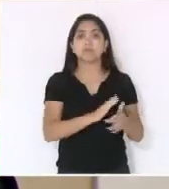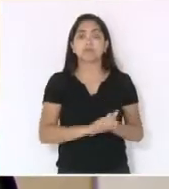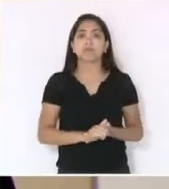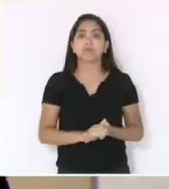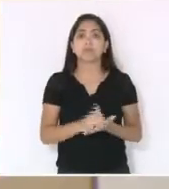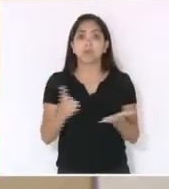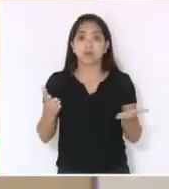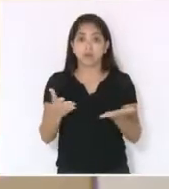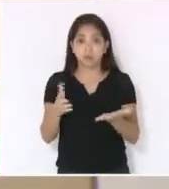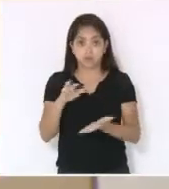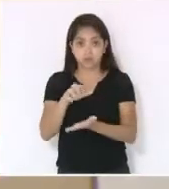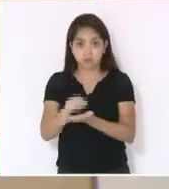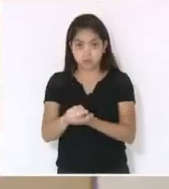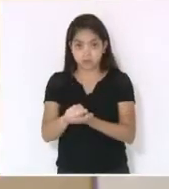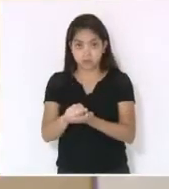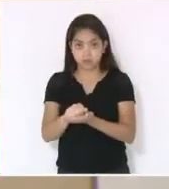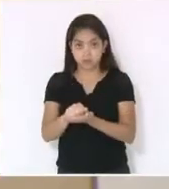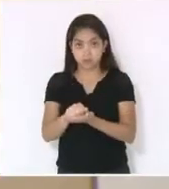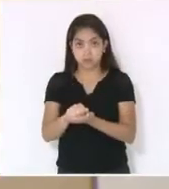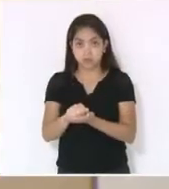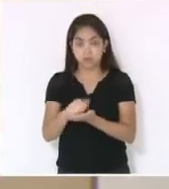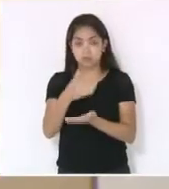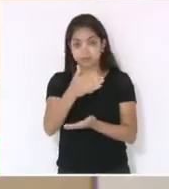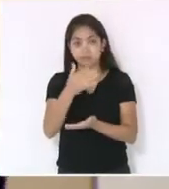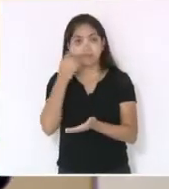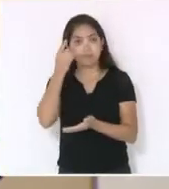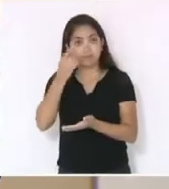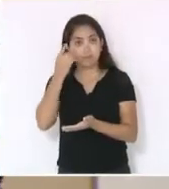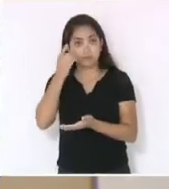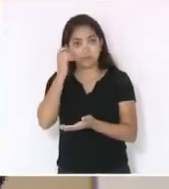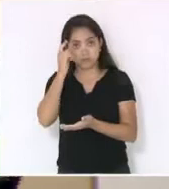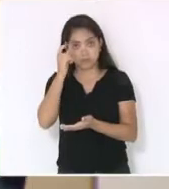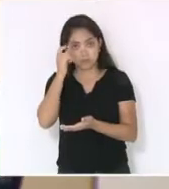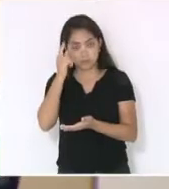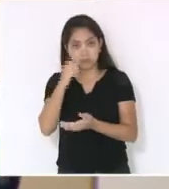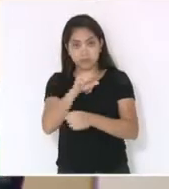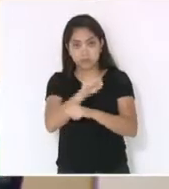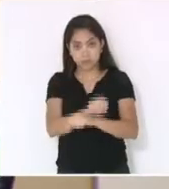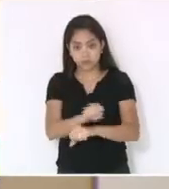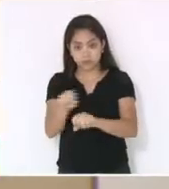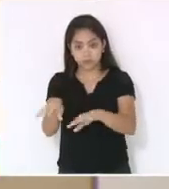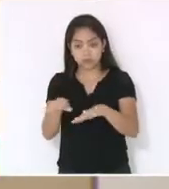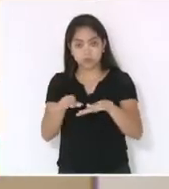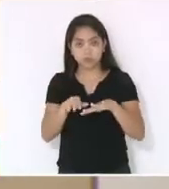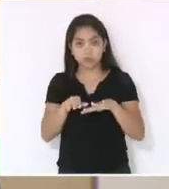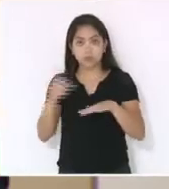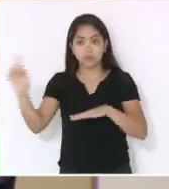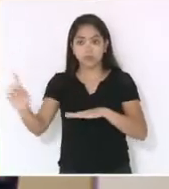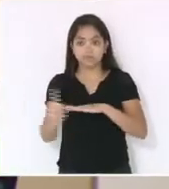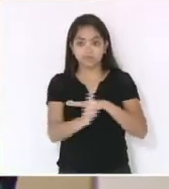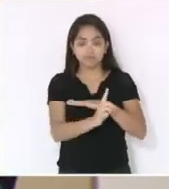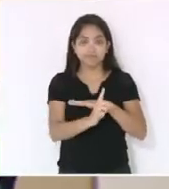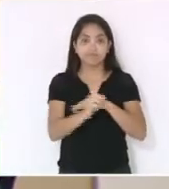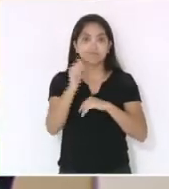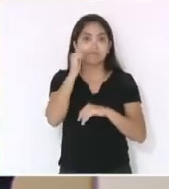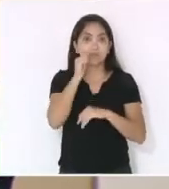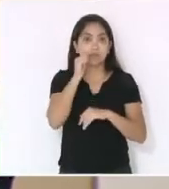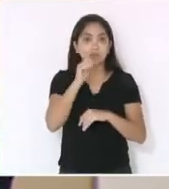Está inscrito para falar o deputado César Valduga para suspensão da sessão para que a senhora Andréa